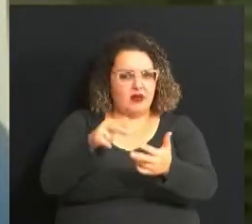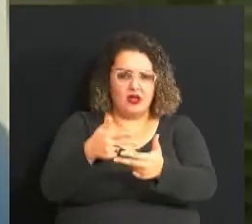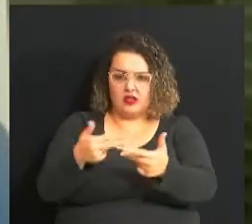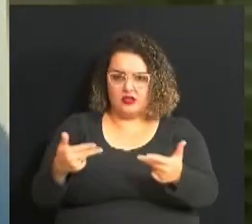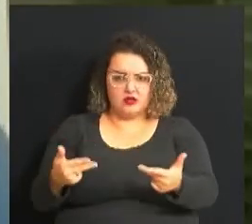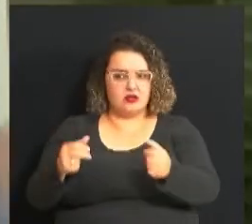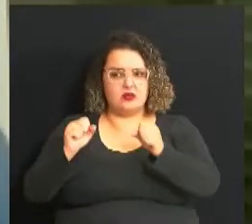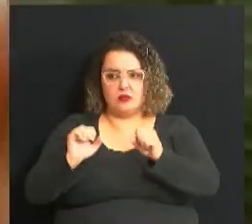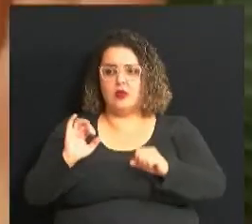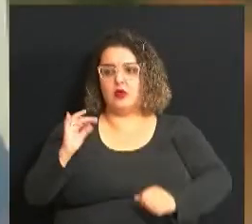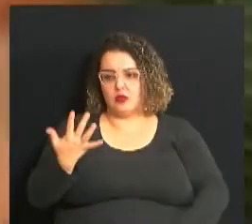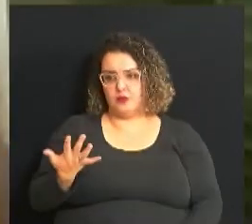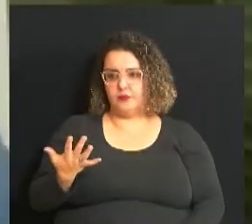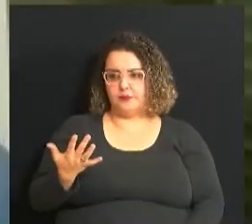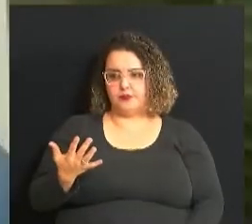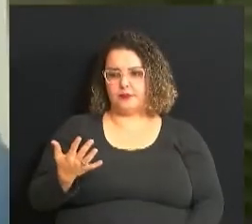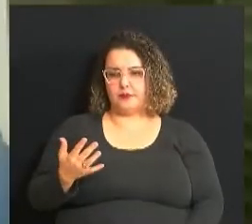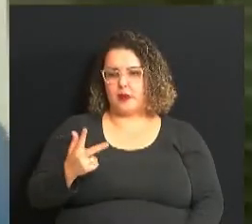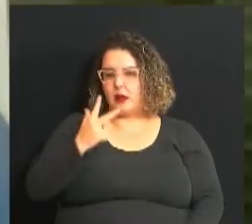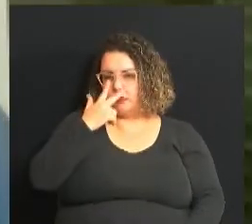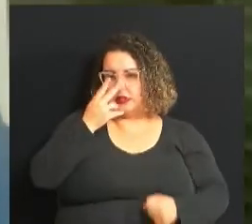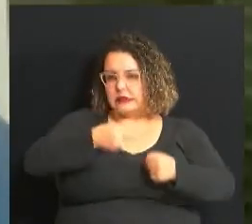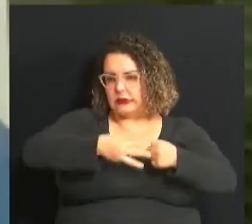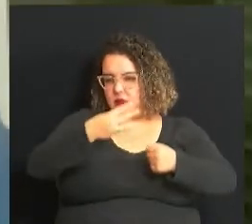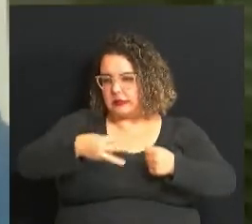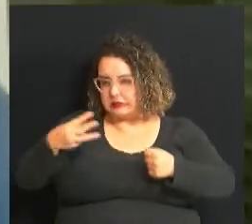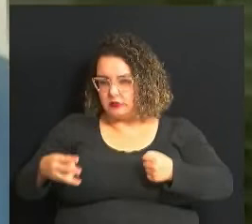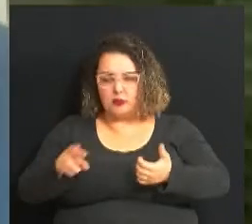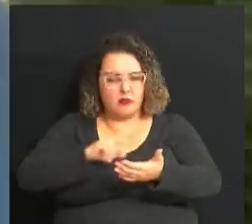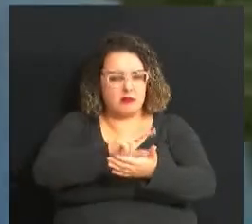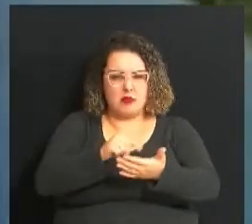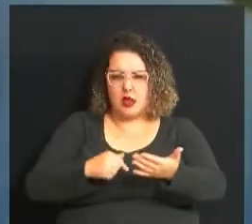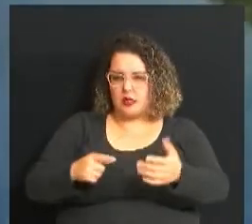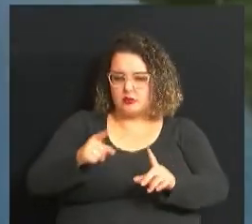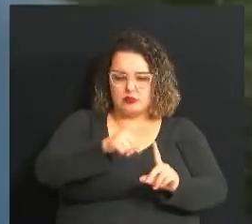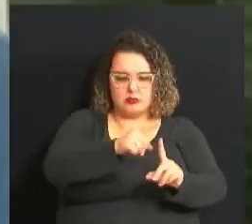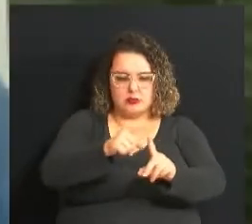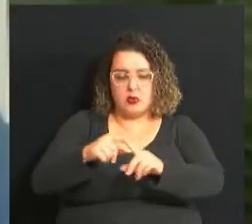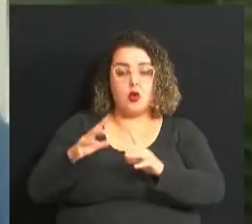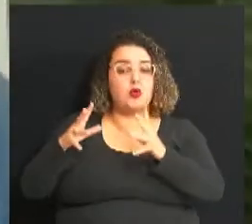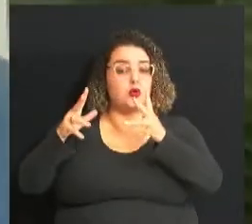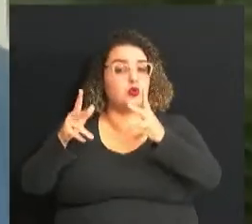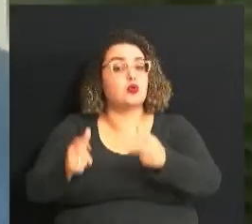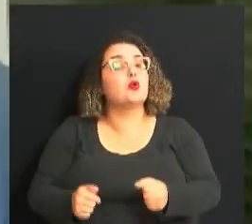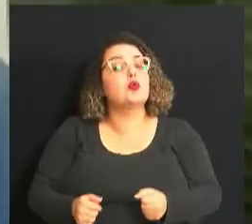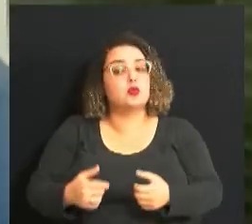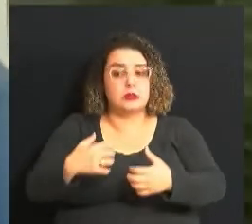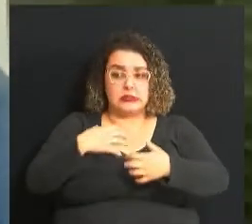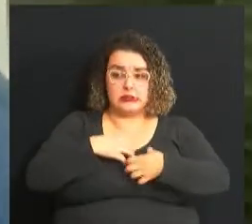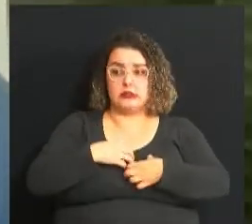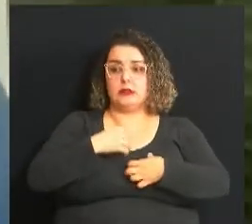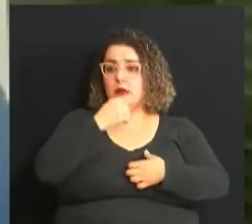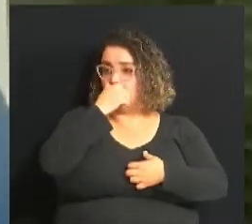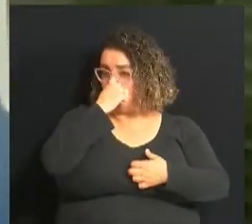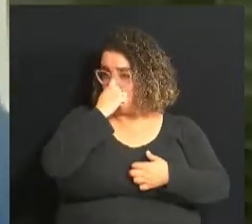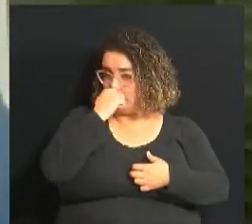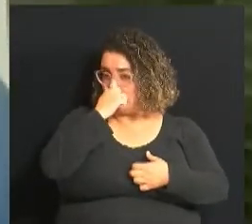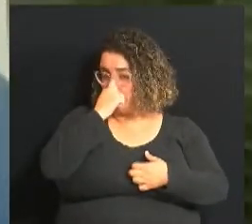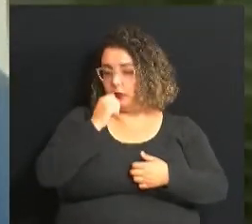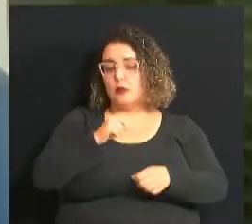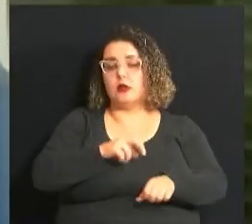um tipo de uma síndrome, com vários sintomas, mas todos os sintomas são decorrentes pelo aumento prostático. Muito